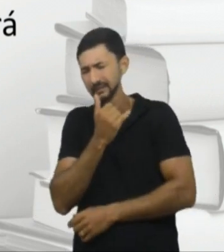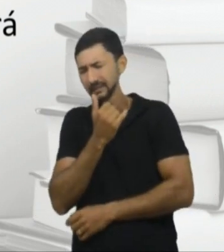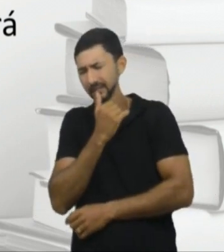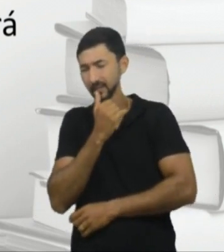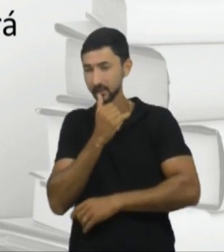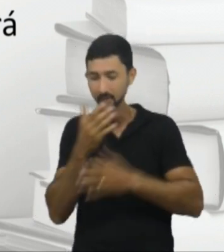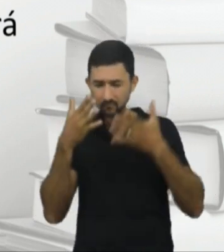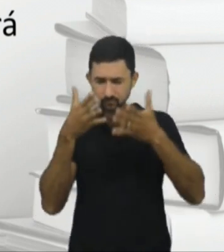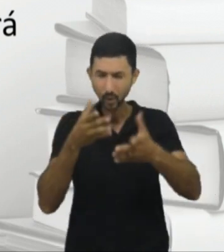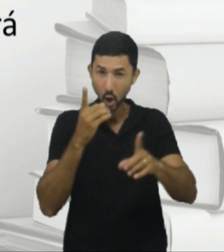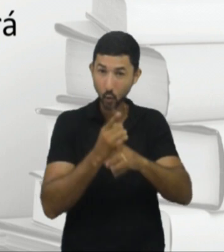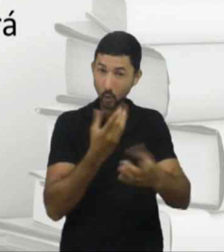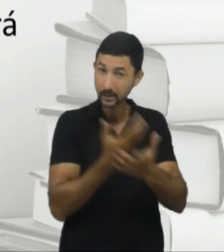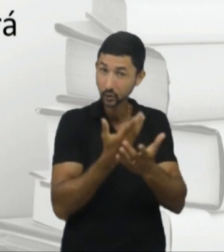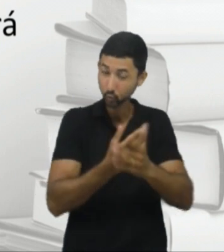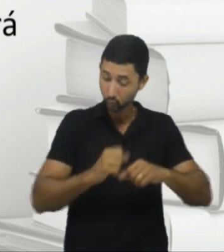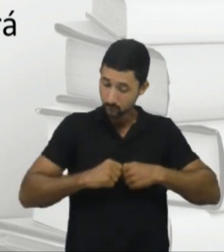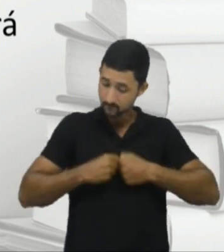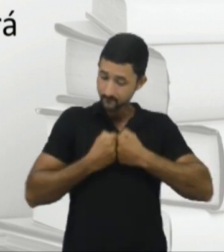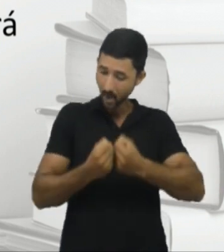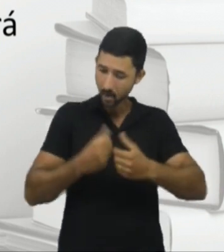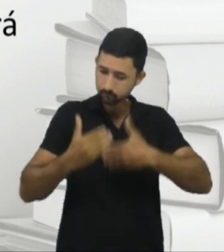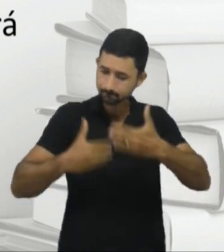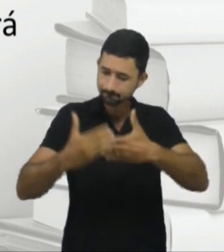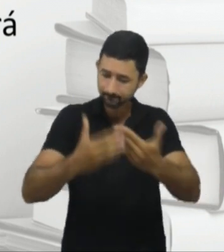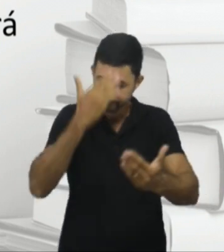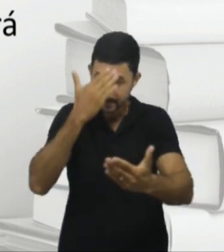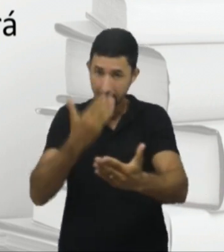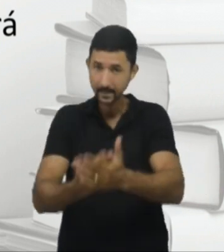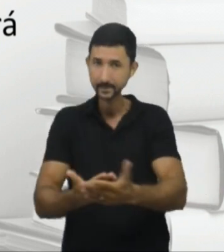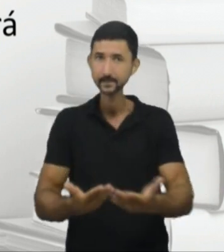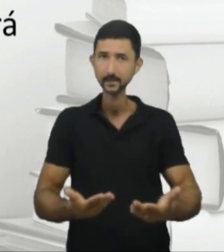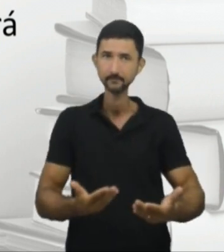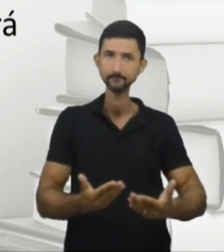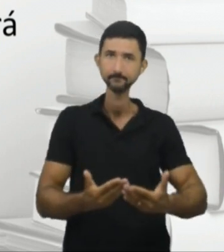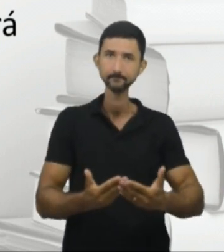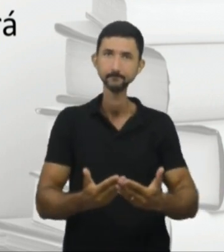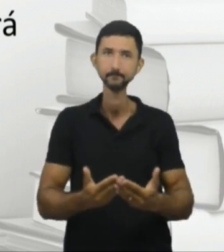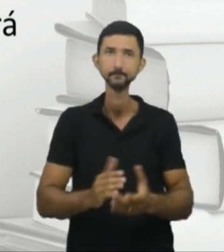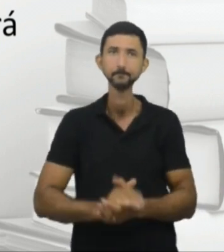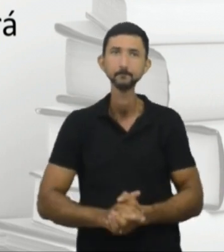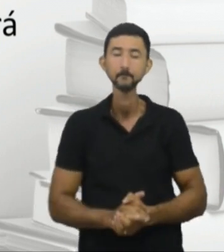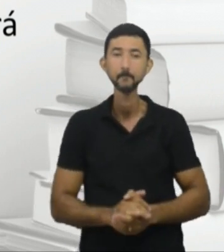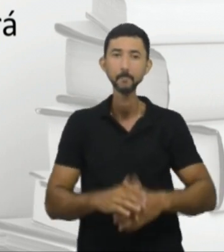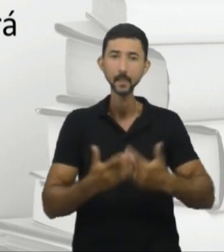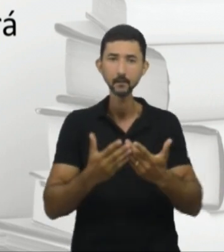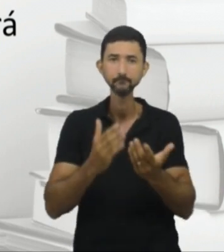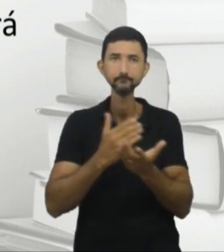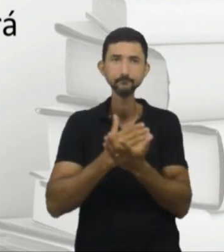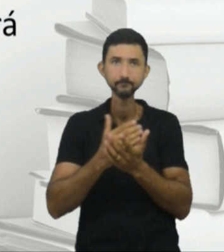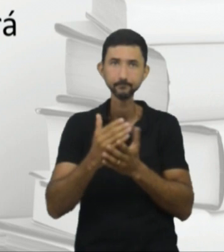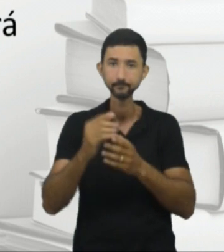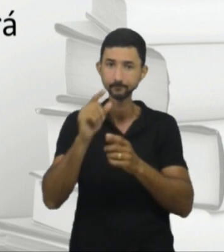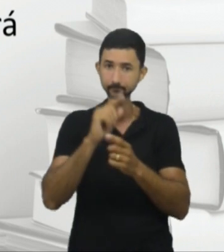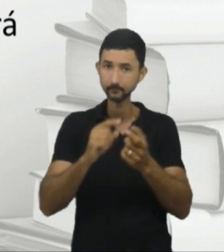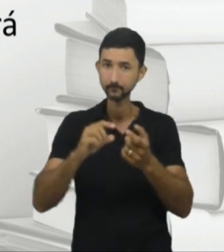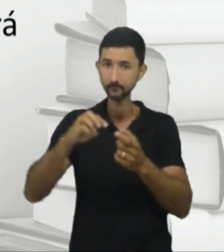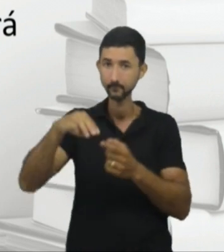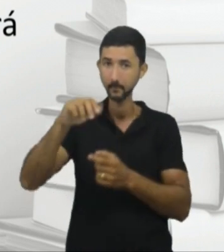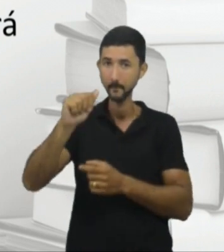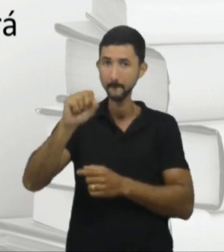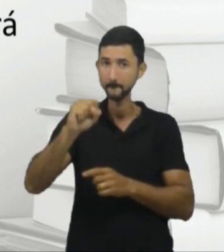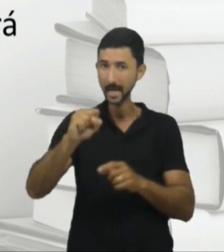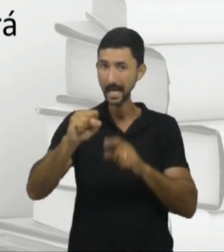tem nos estudos uma razão para seguir em frente e acreditar. Olha o que ela faz aqui, ó. Com esse conector